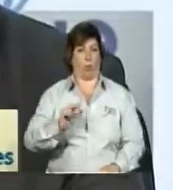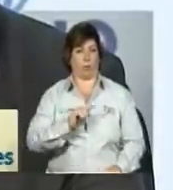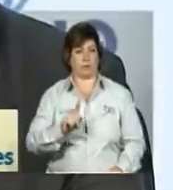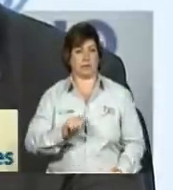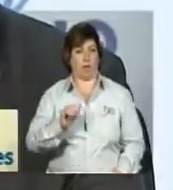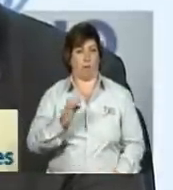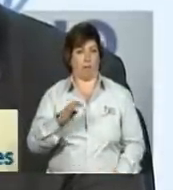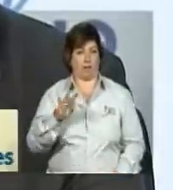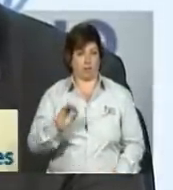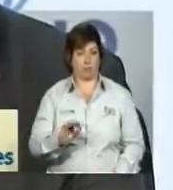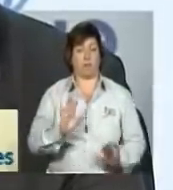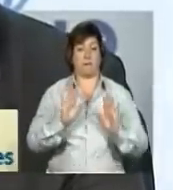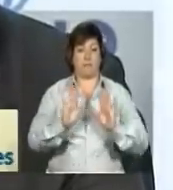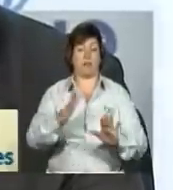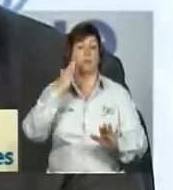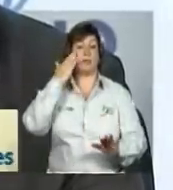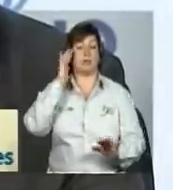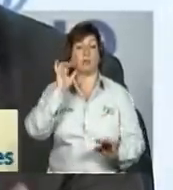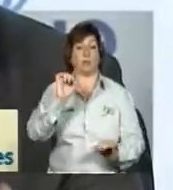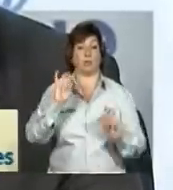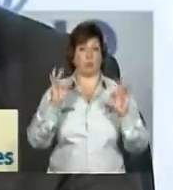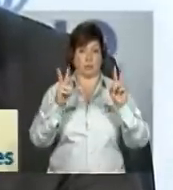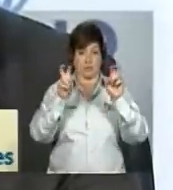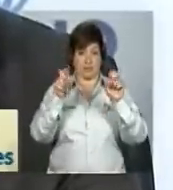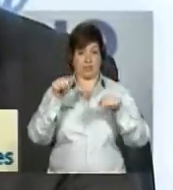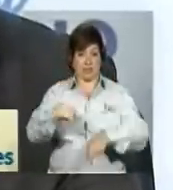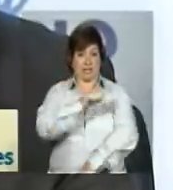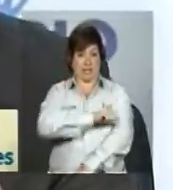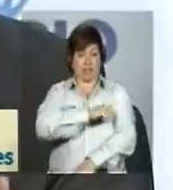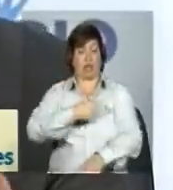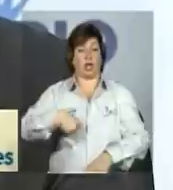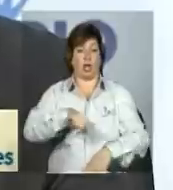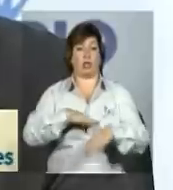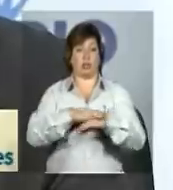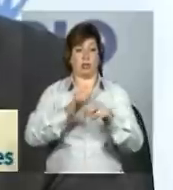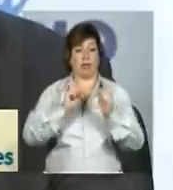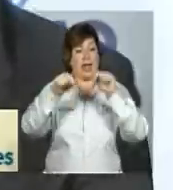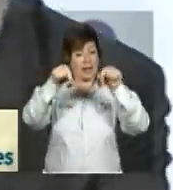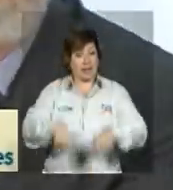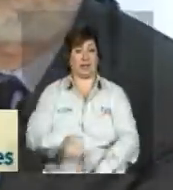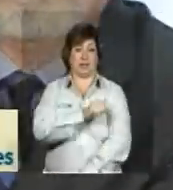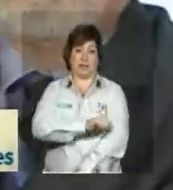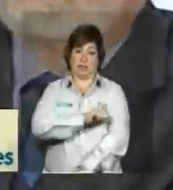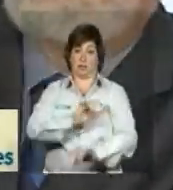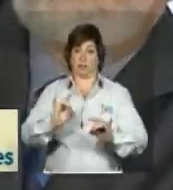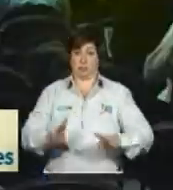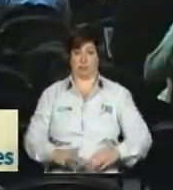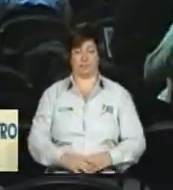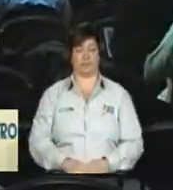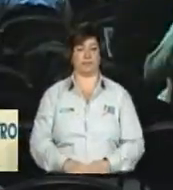Figueiredo, mas o entendimento é que os temas do Rio nós debatemos no Rio de Janeiro.